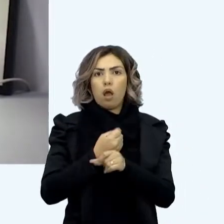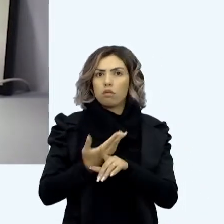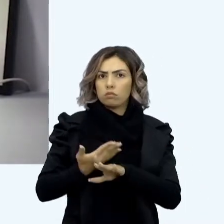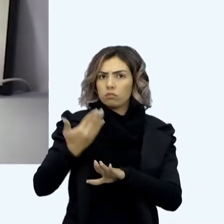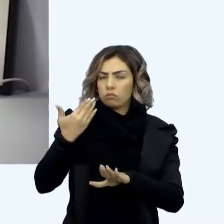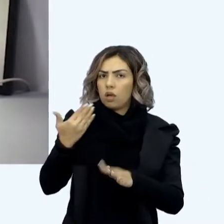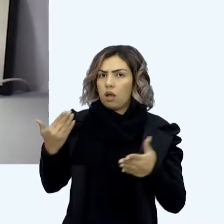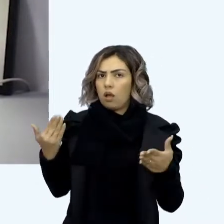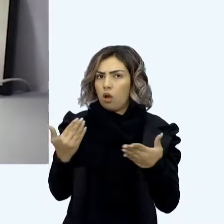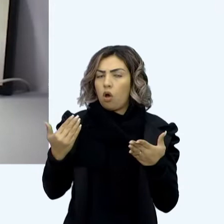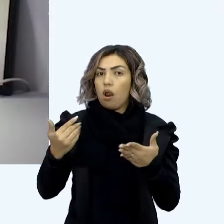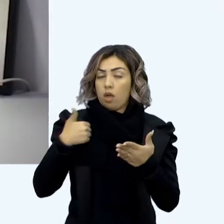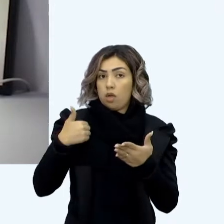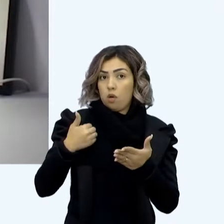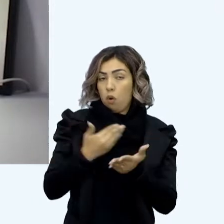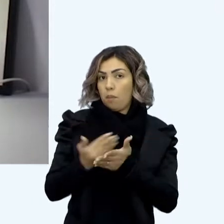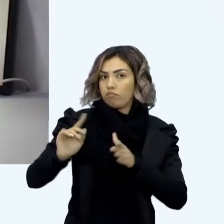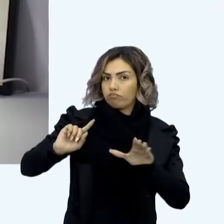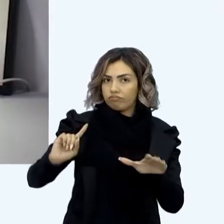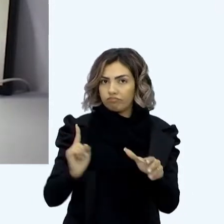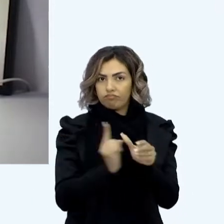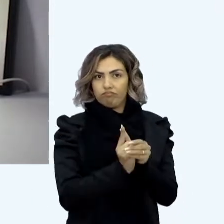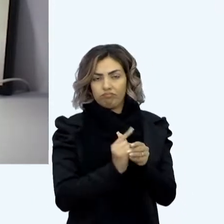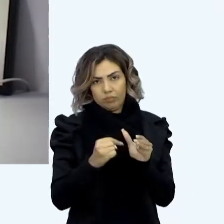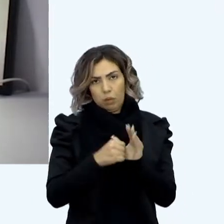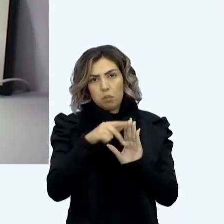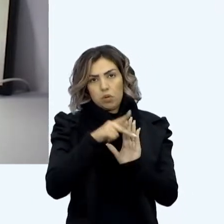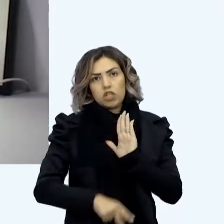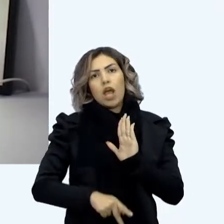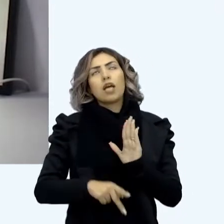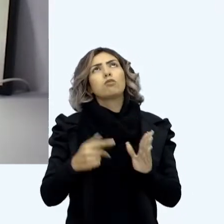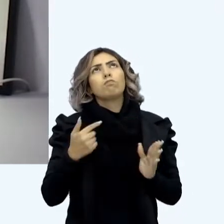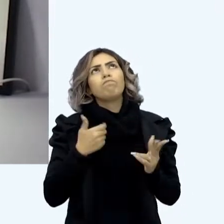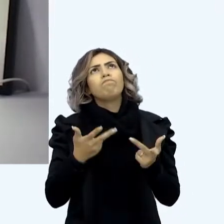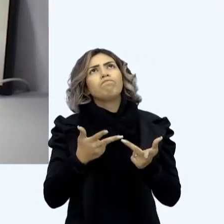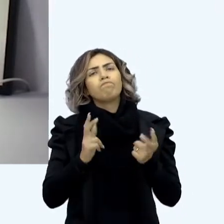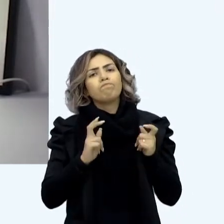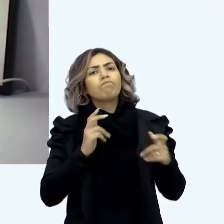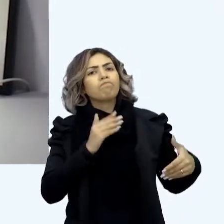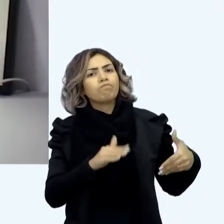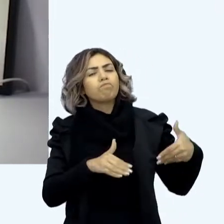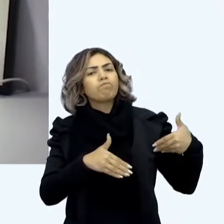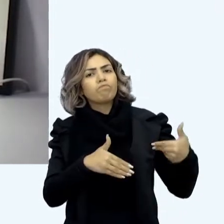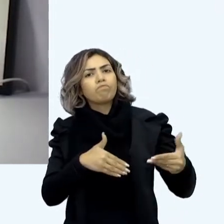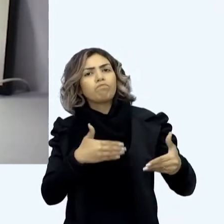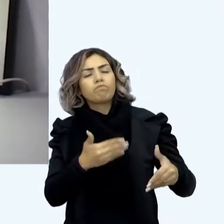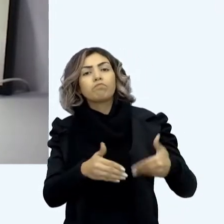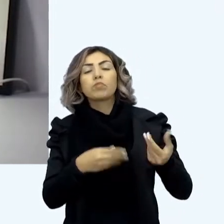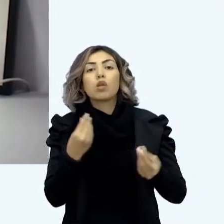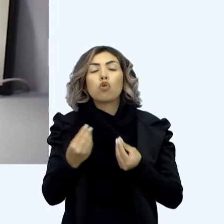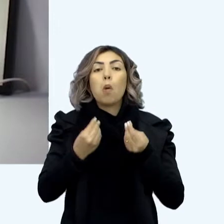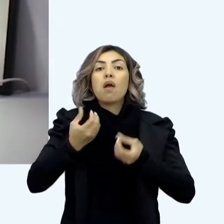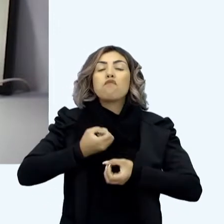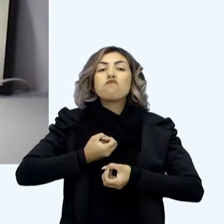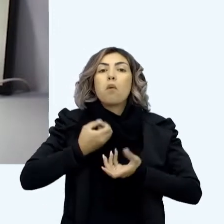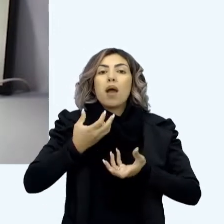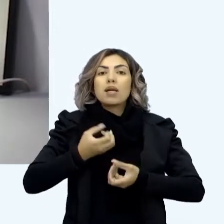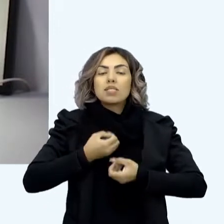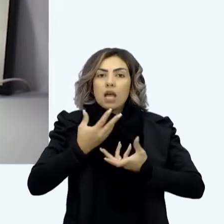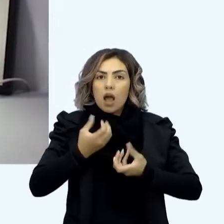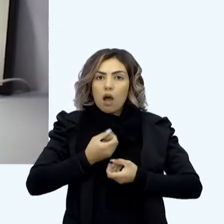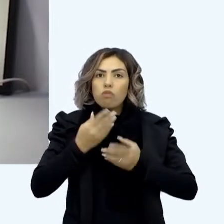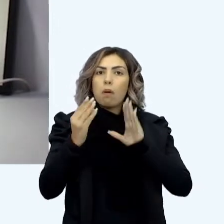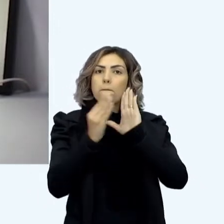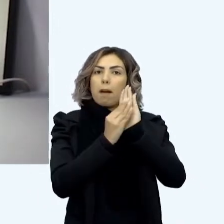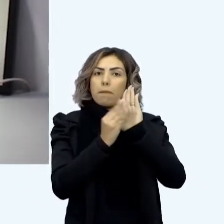momento em que eu comecei a fazer parte do projeto, a gente passou pelo processo de revisão do banco de dados que já se encontra no